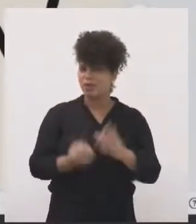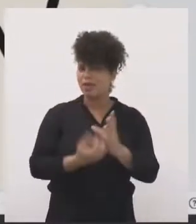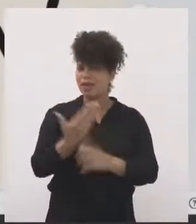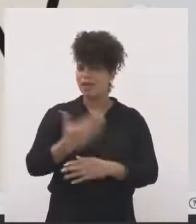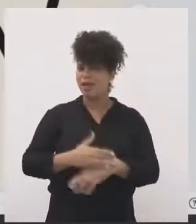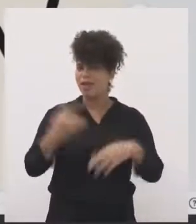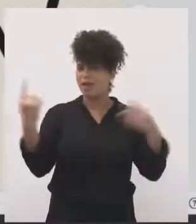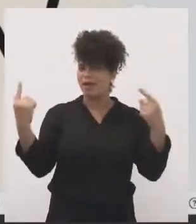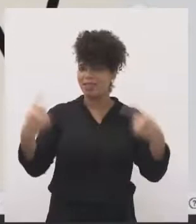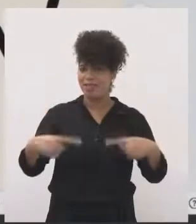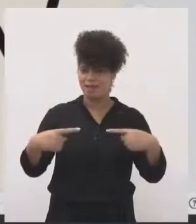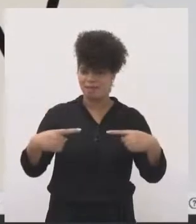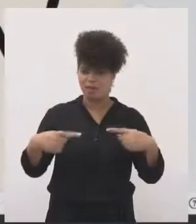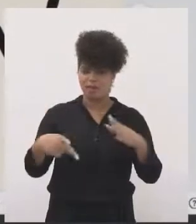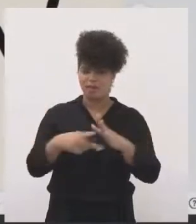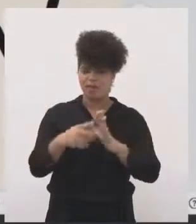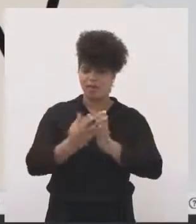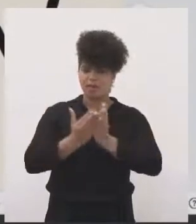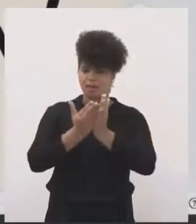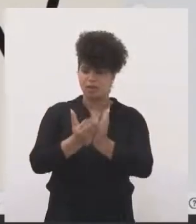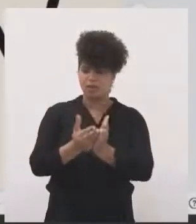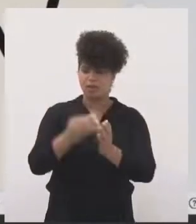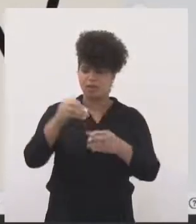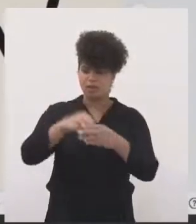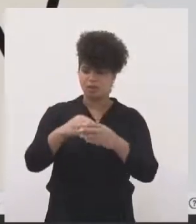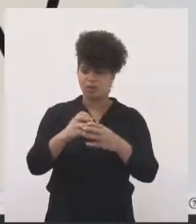batalha naval no Canva?